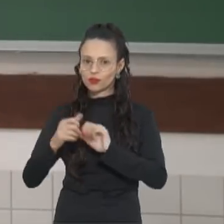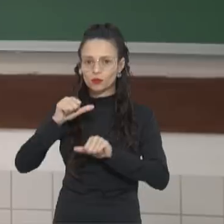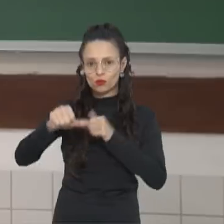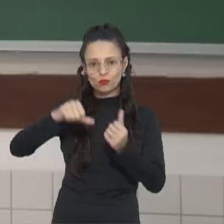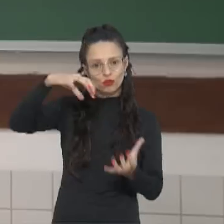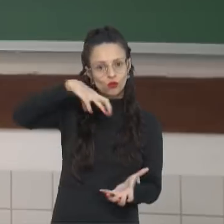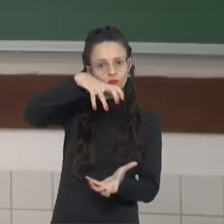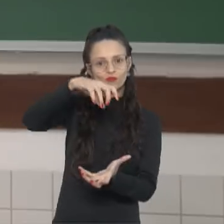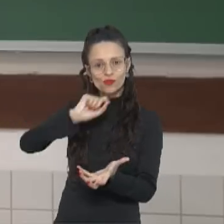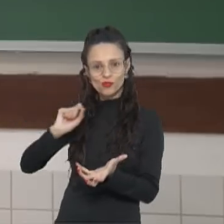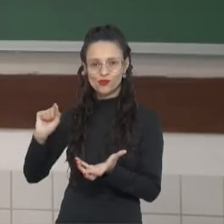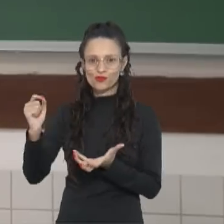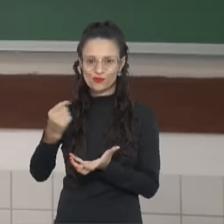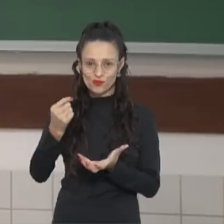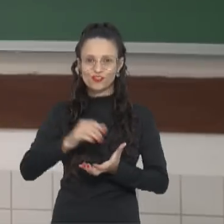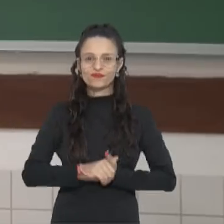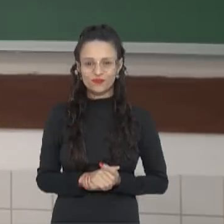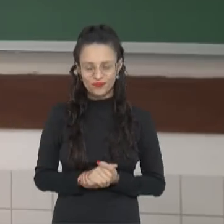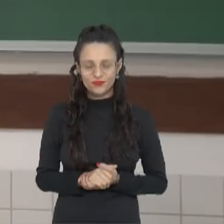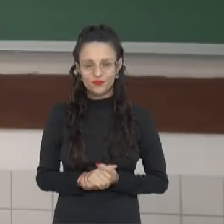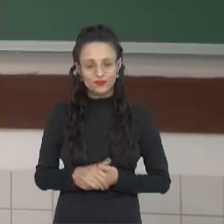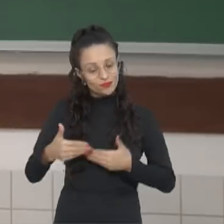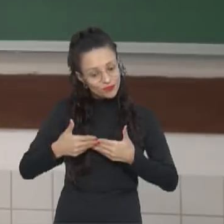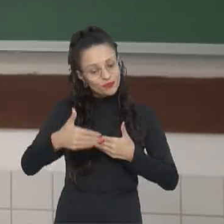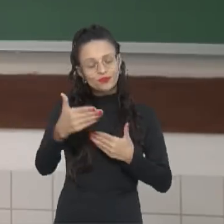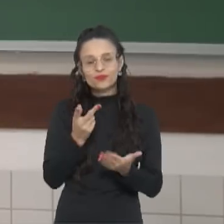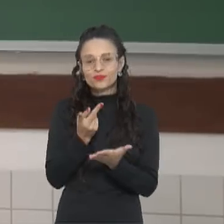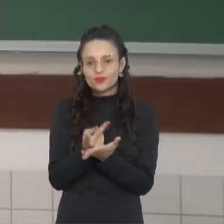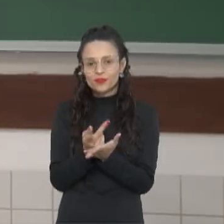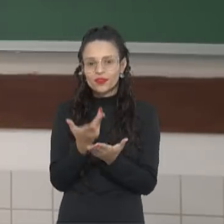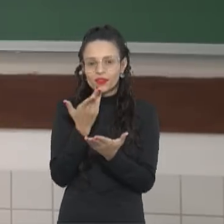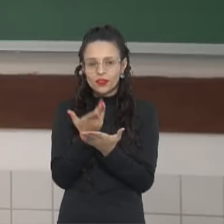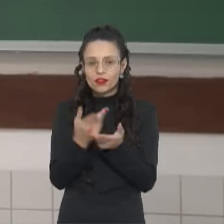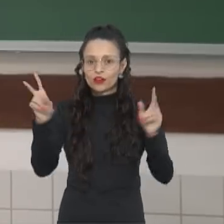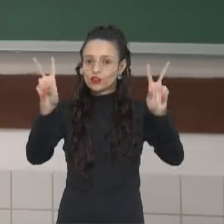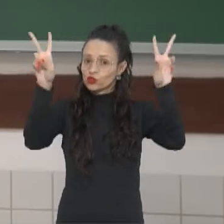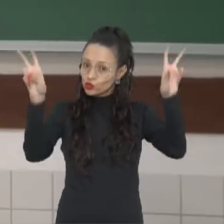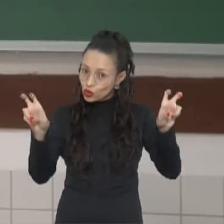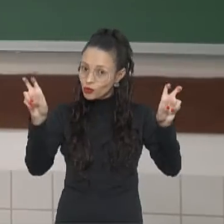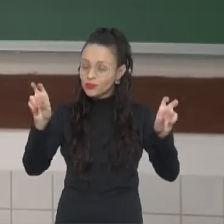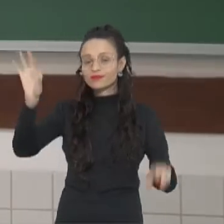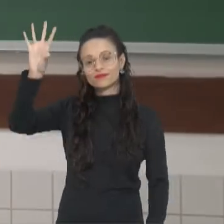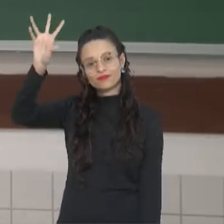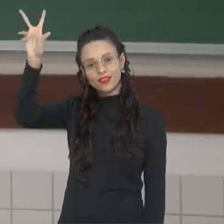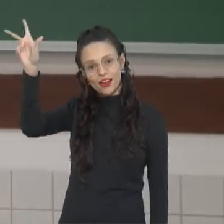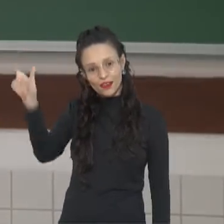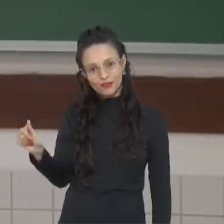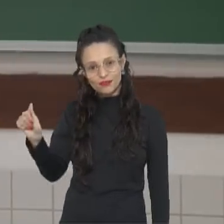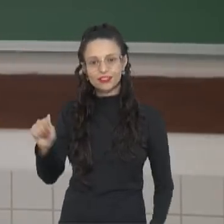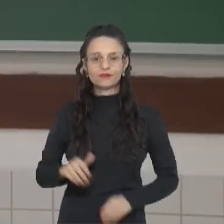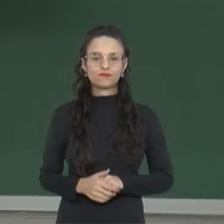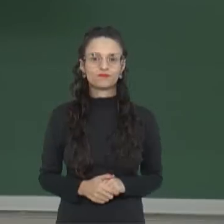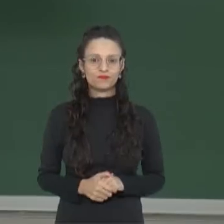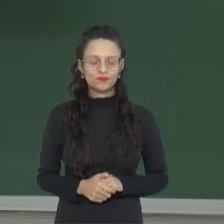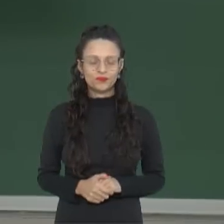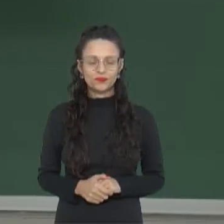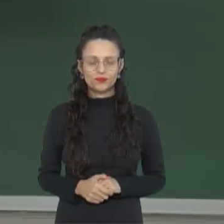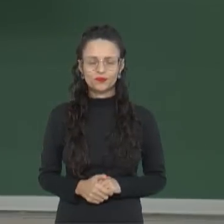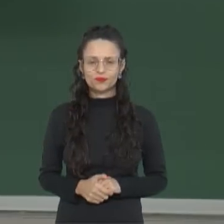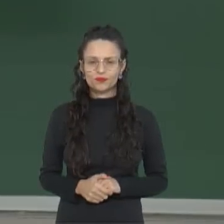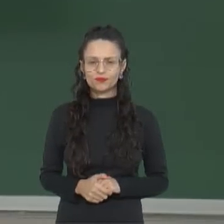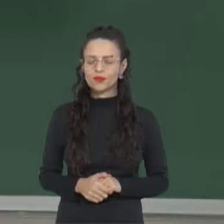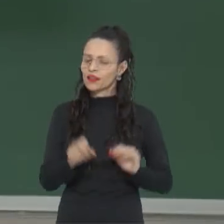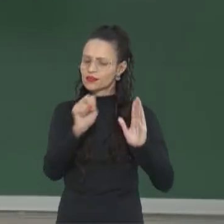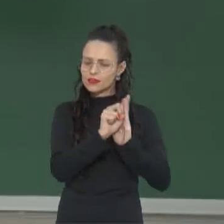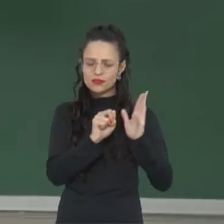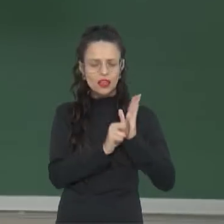em que vivemos. Prosseguindo para a nossa aula, vamos falar sobre África. Então, durante séculos,